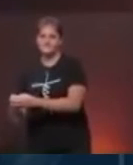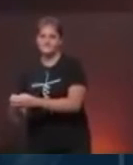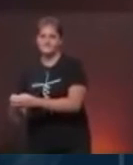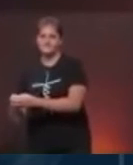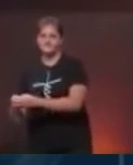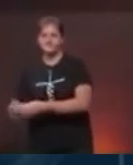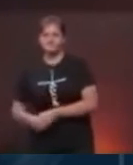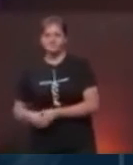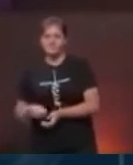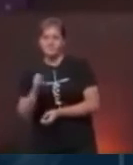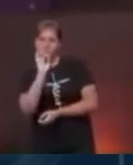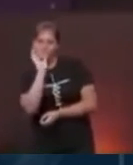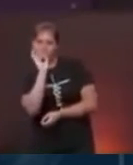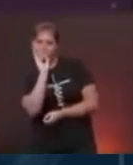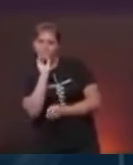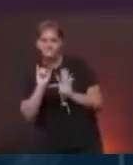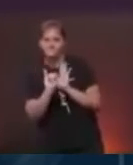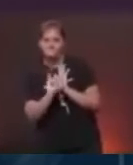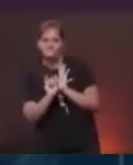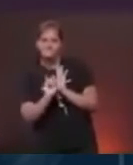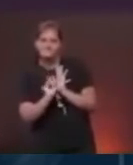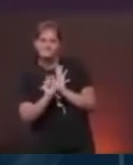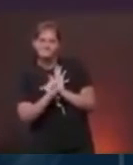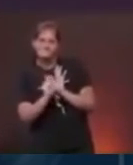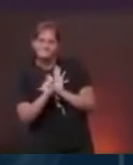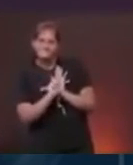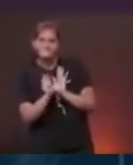Vou fumar um baseadinho.